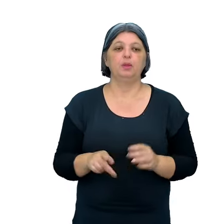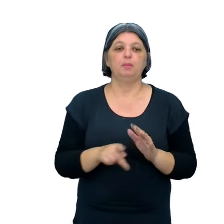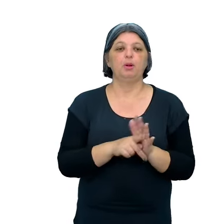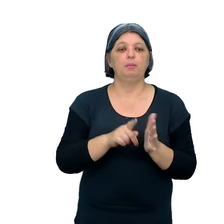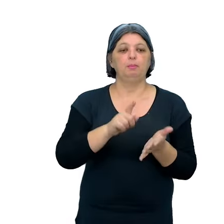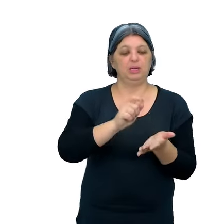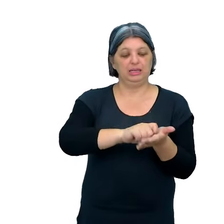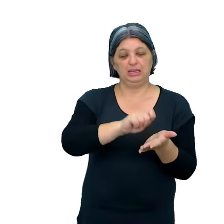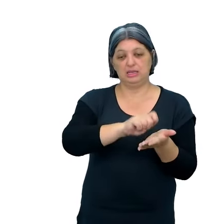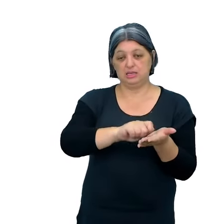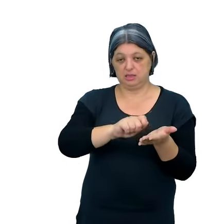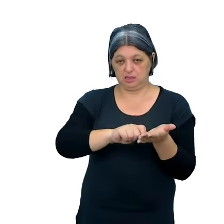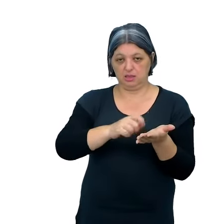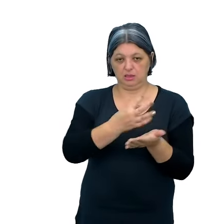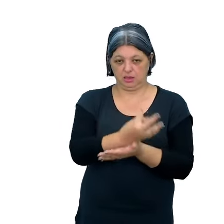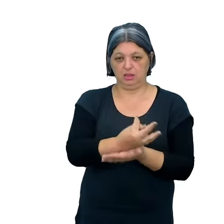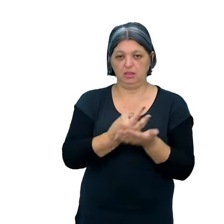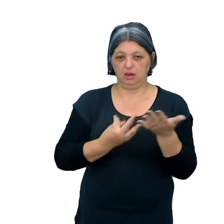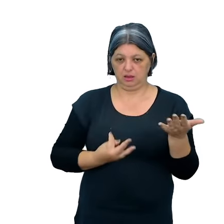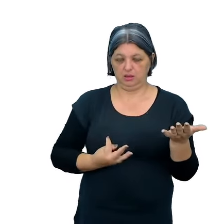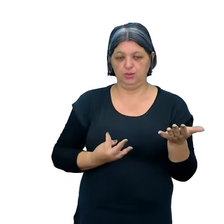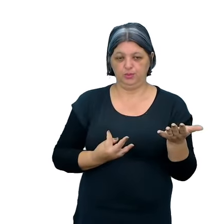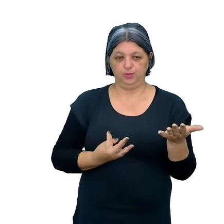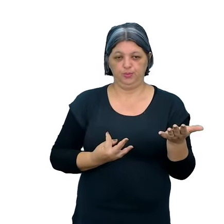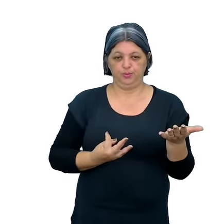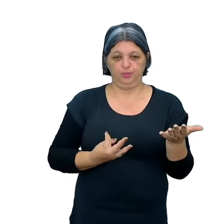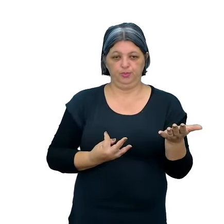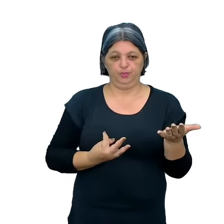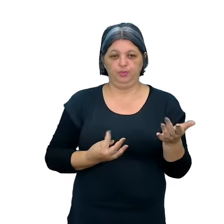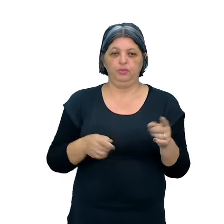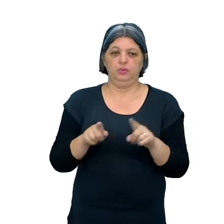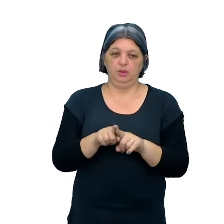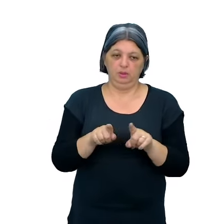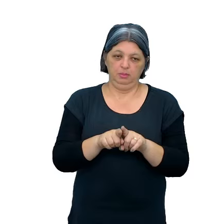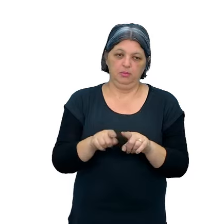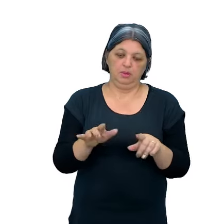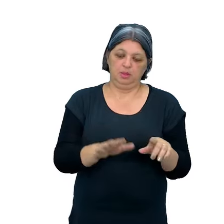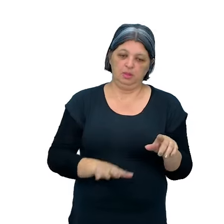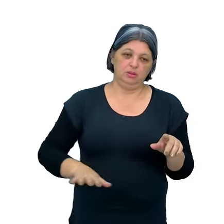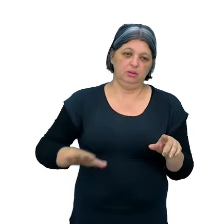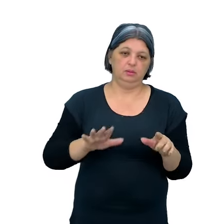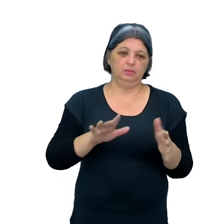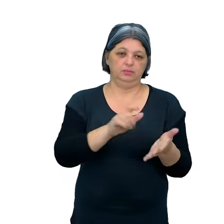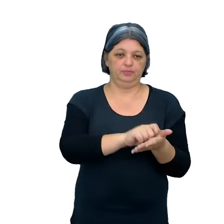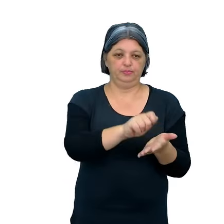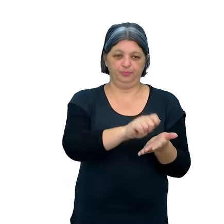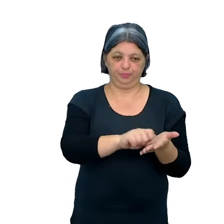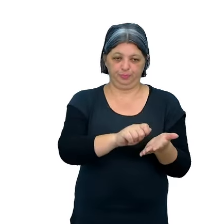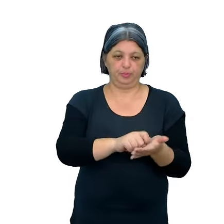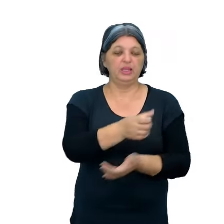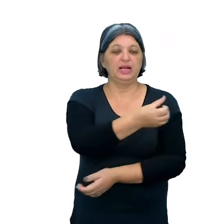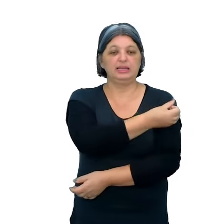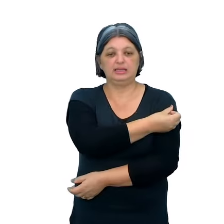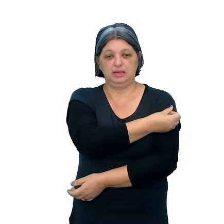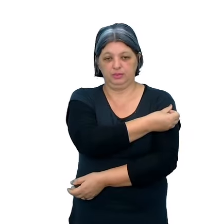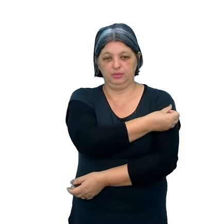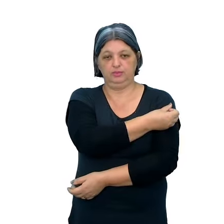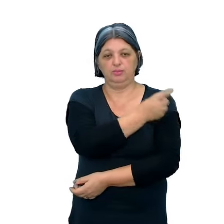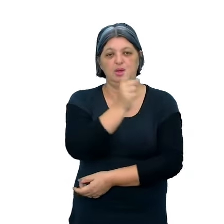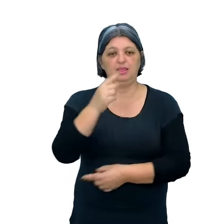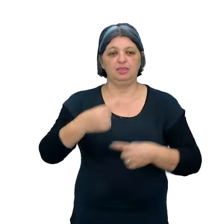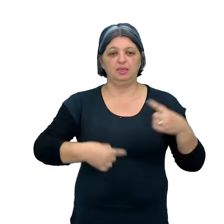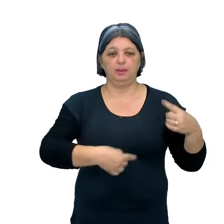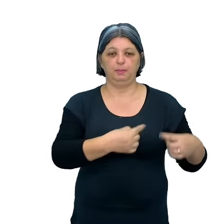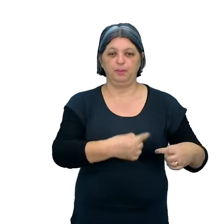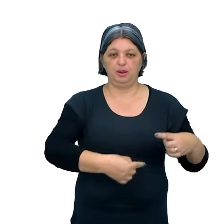escrito, né, são textos que potencialmente estão dentro da esfera do escrito, aqui no sexto ano, no caso, o debate,